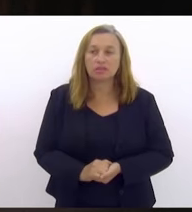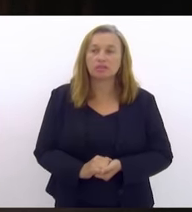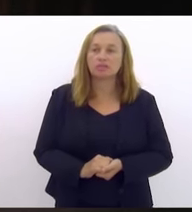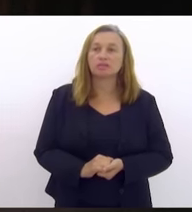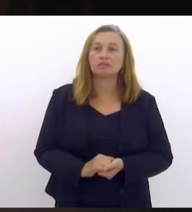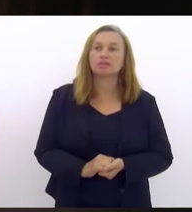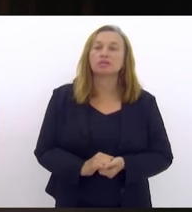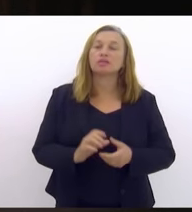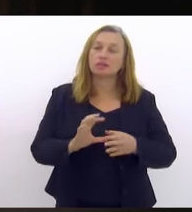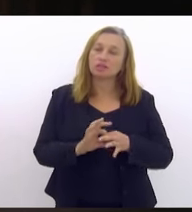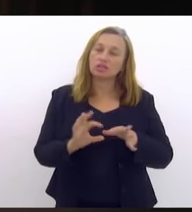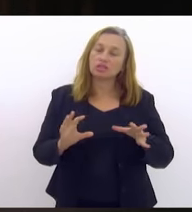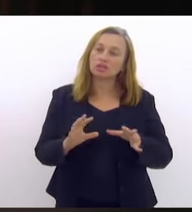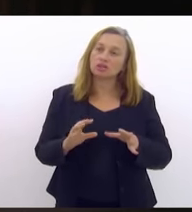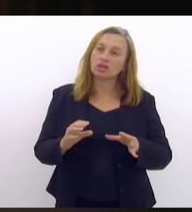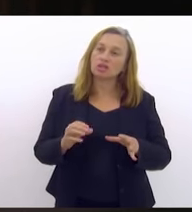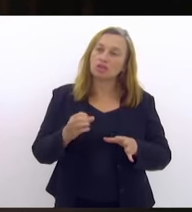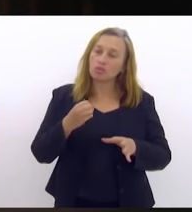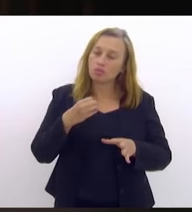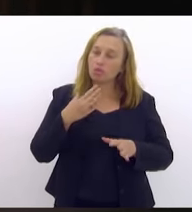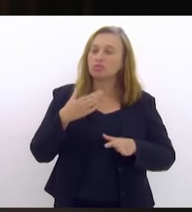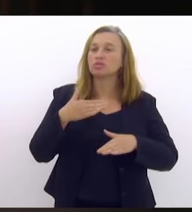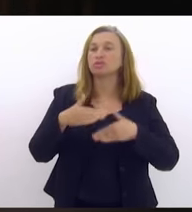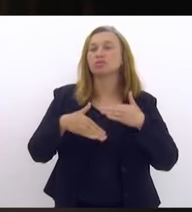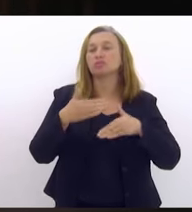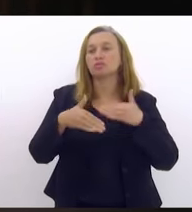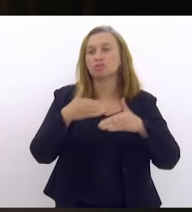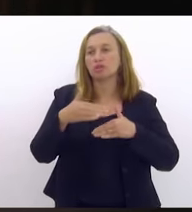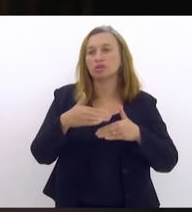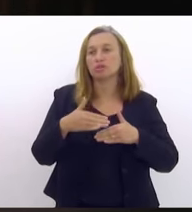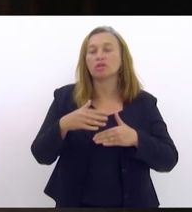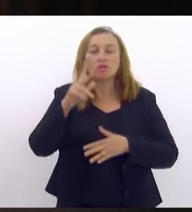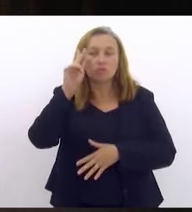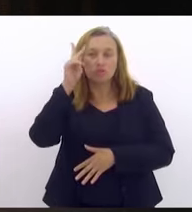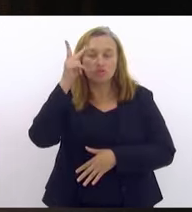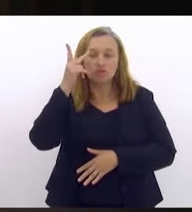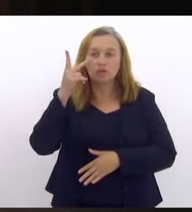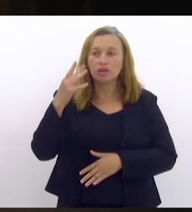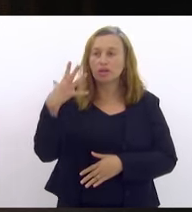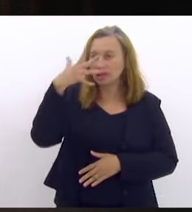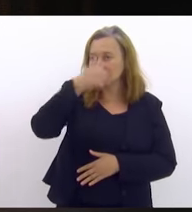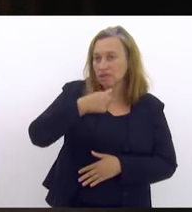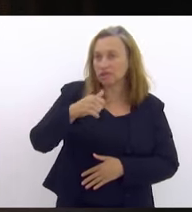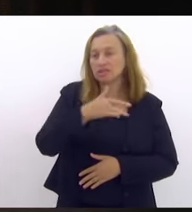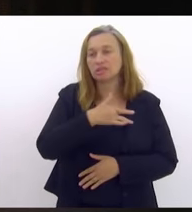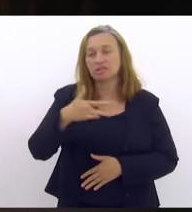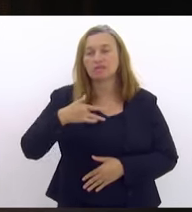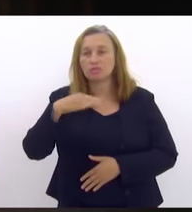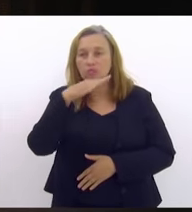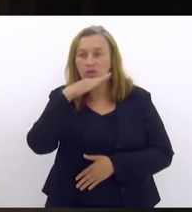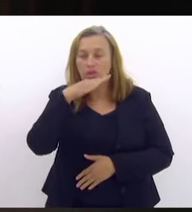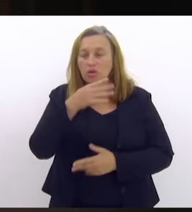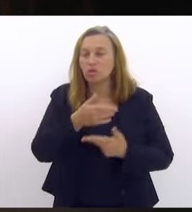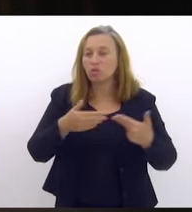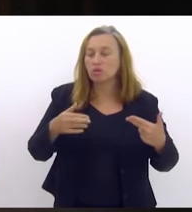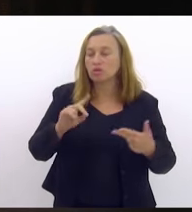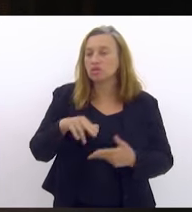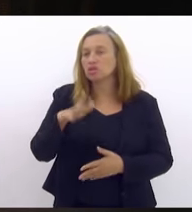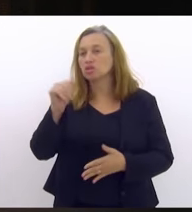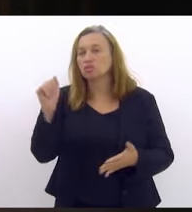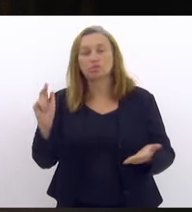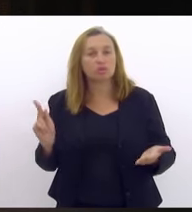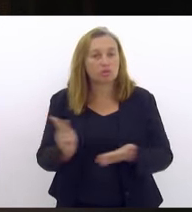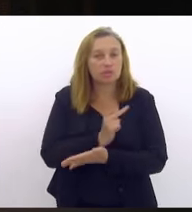um grande legado. Nós estamos construindo uma história muito bonita na saúde de Mangaratiba, coisas que jamais